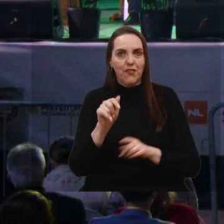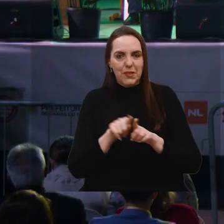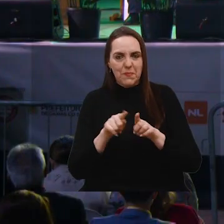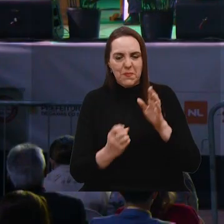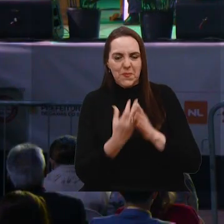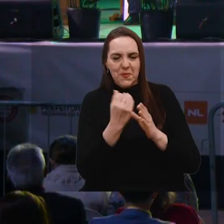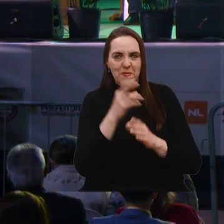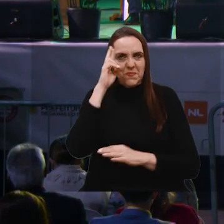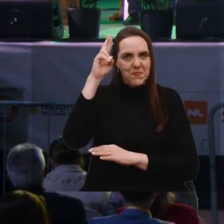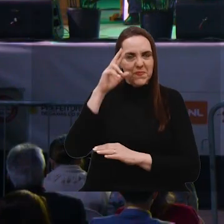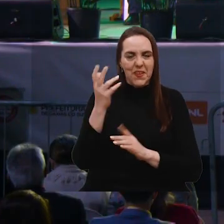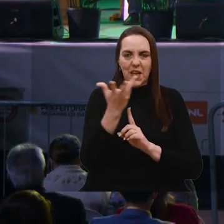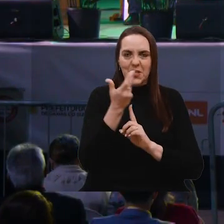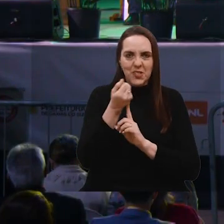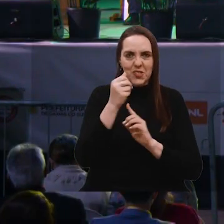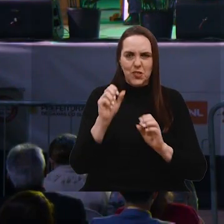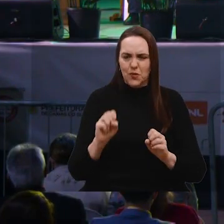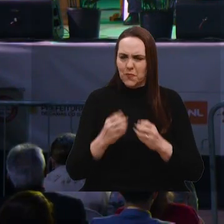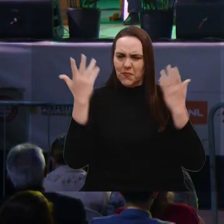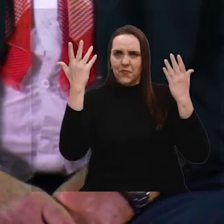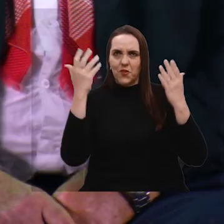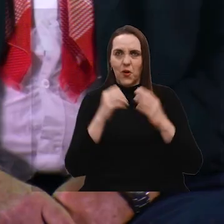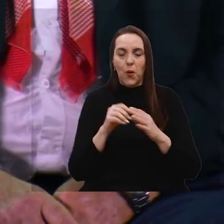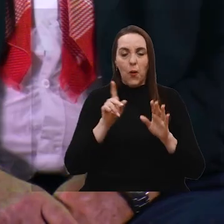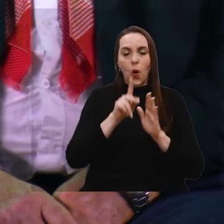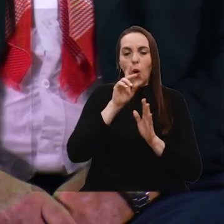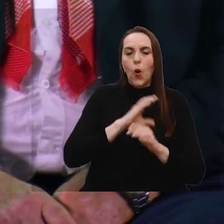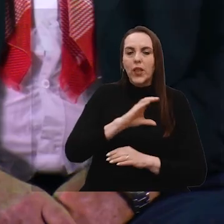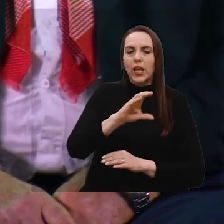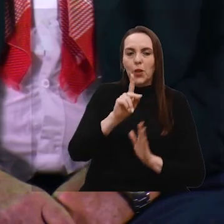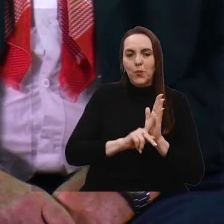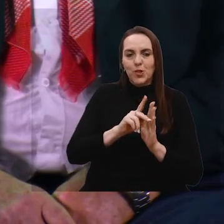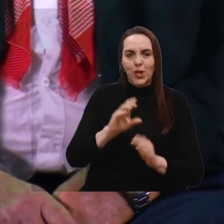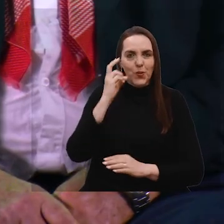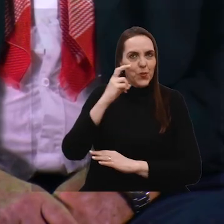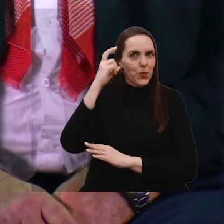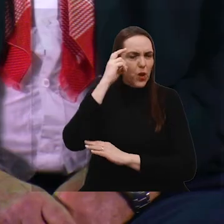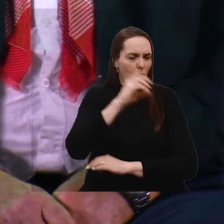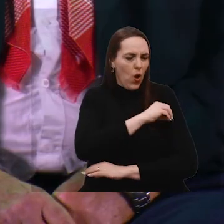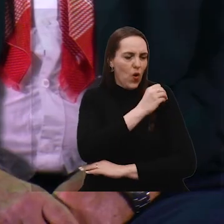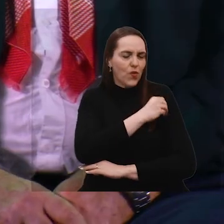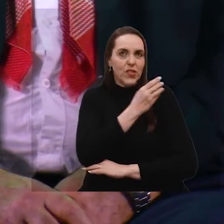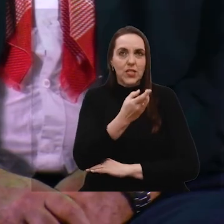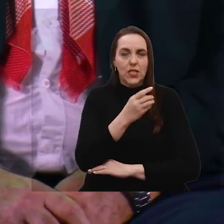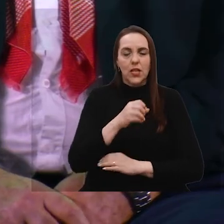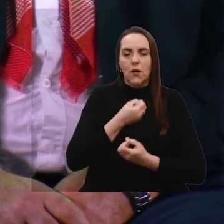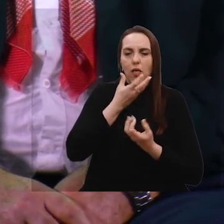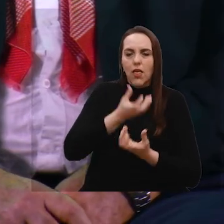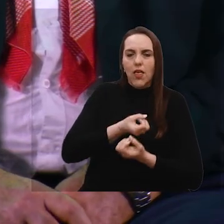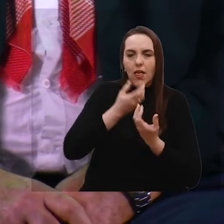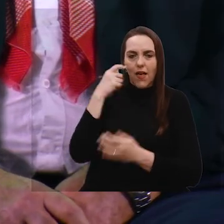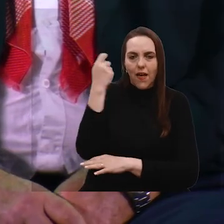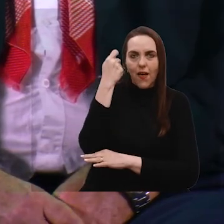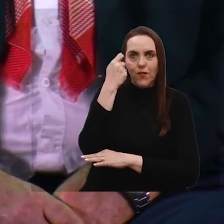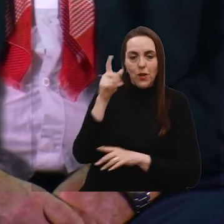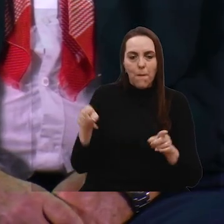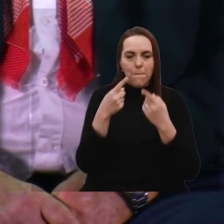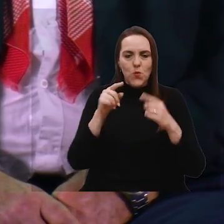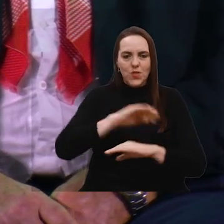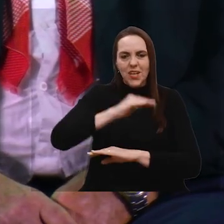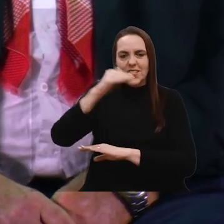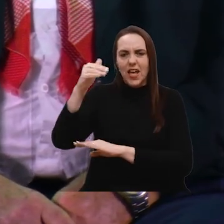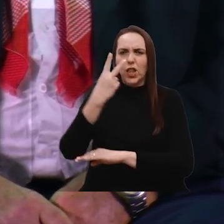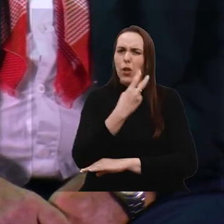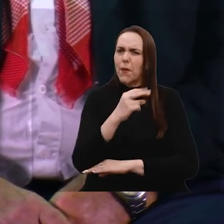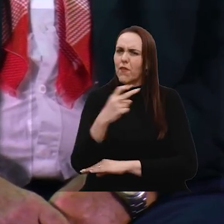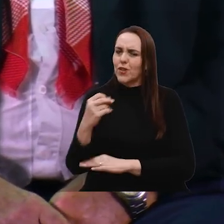livro. Rafa também é produtor, é diretor artístico de espetáculos, coordena projetos culturais, é oficineiro de pajada, trova gaúcha e música